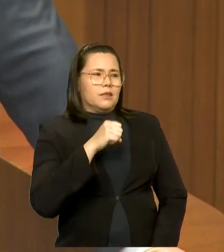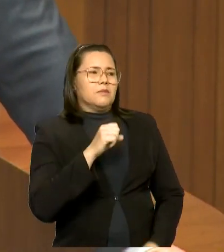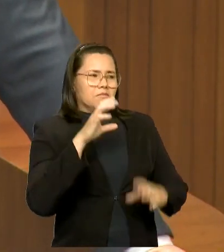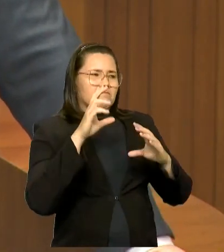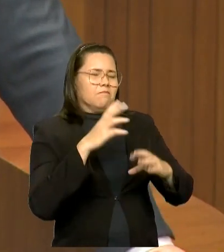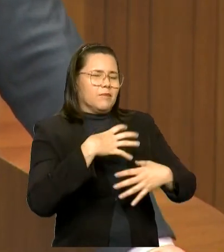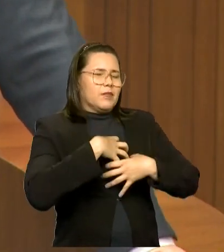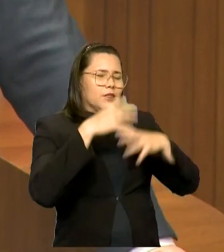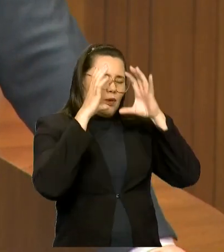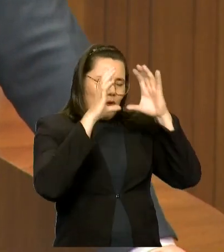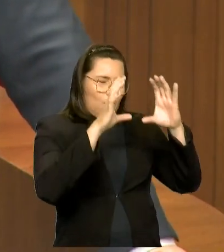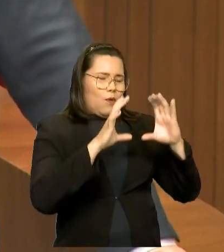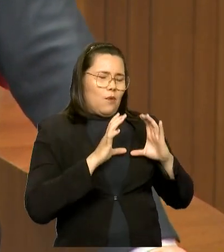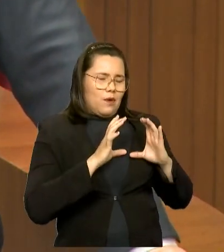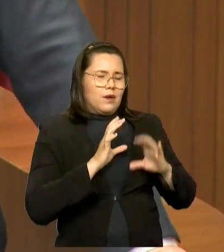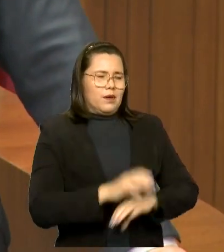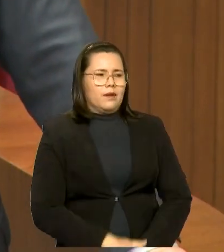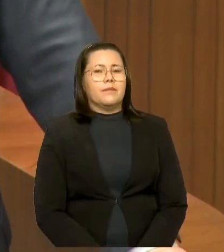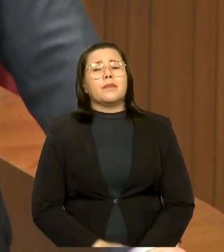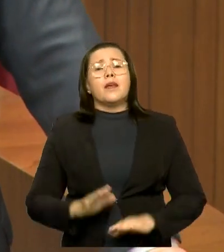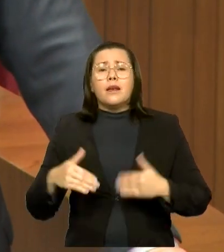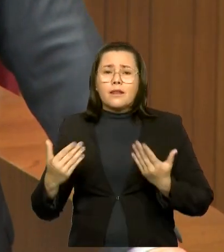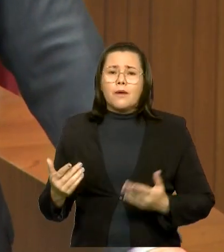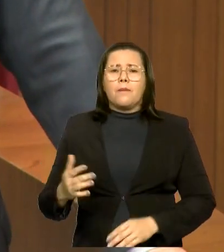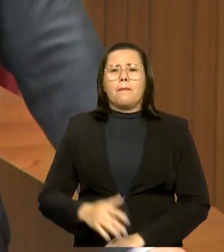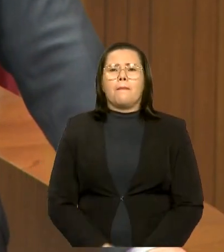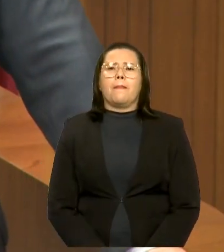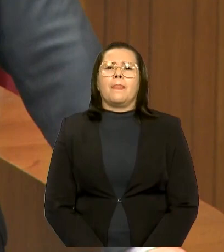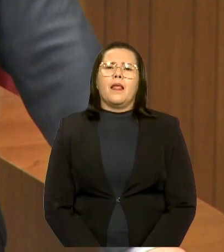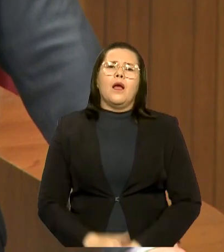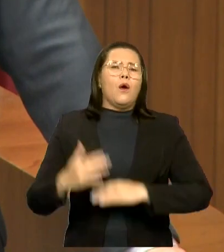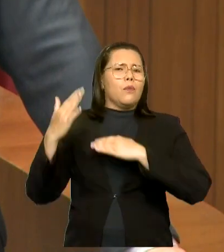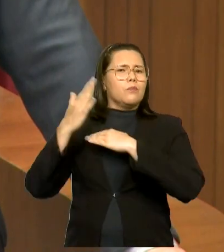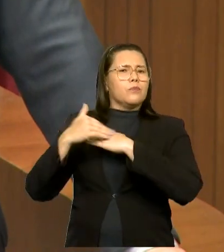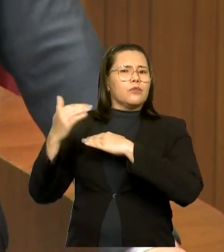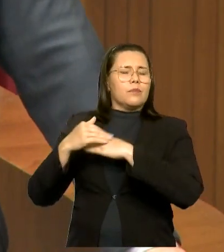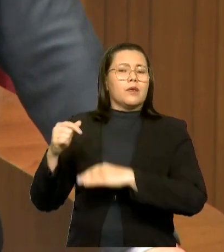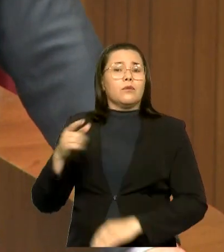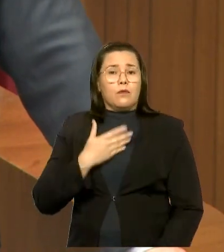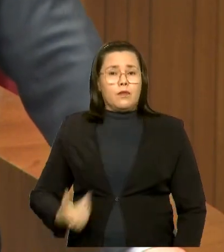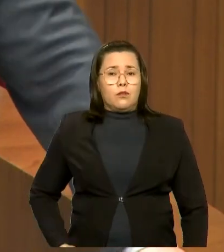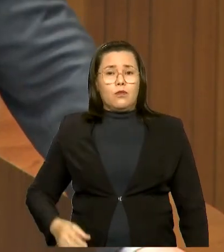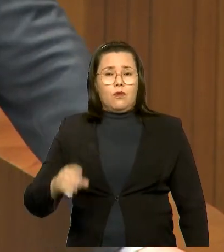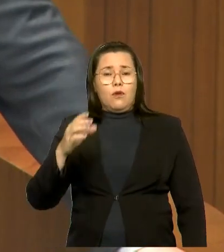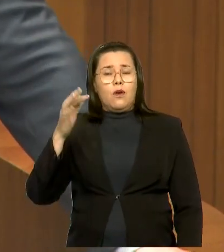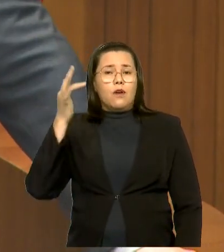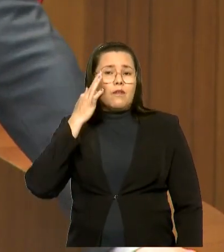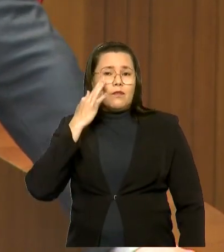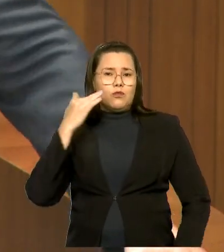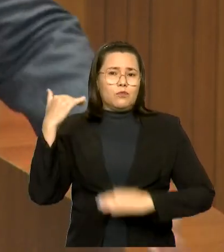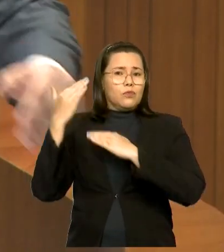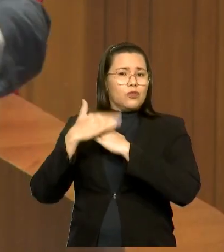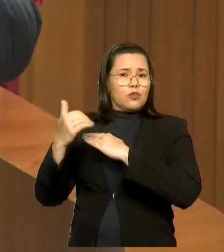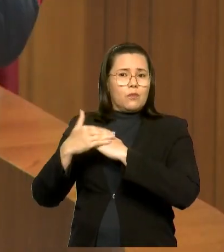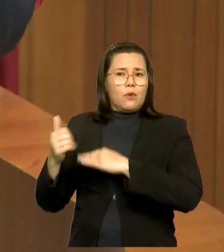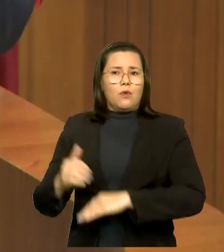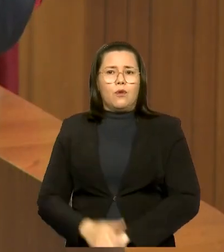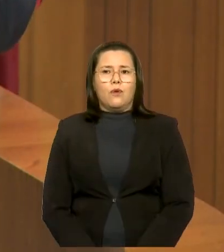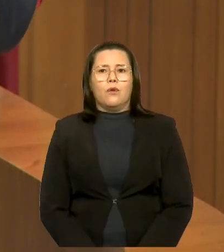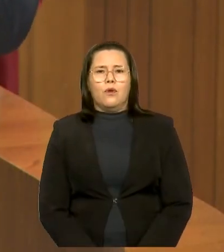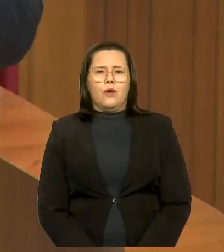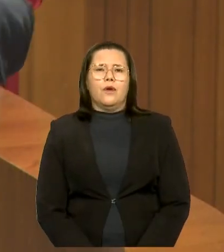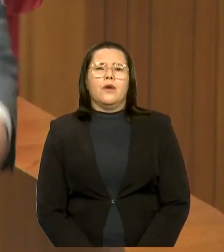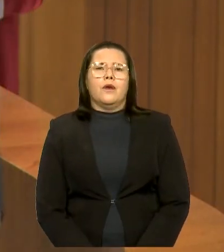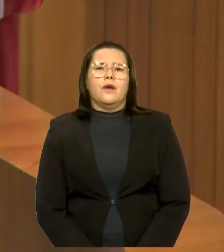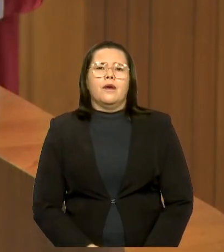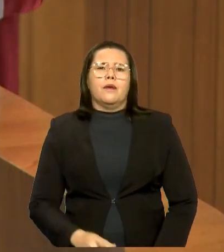Estado, essa foi a minha função, e ao ser convidado também pelo governador Flávio Dino a me aventurar numa eleição, eu não pensei duas vezes